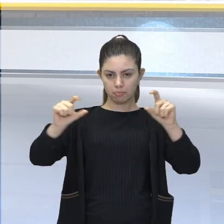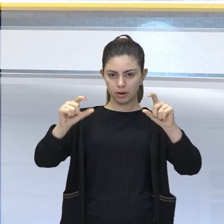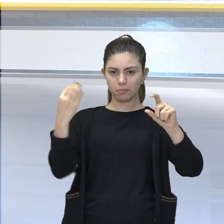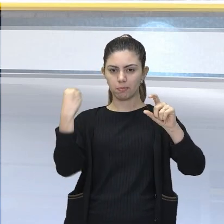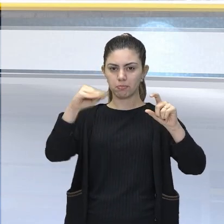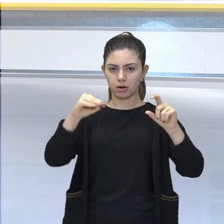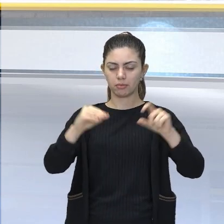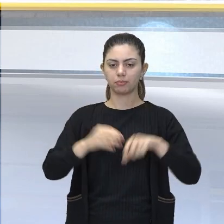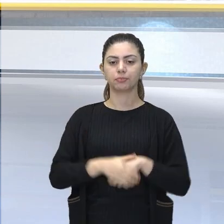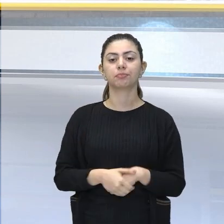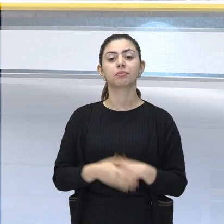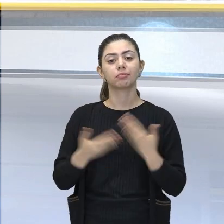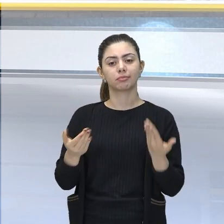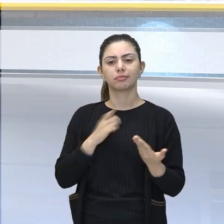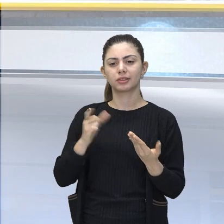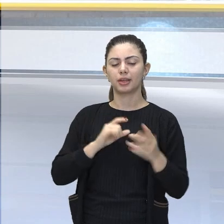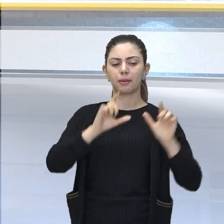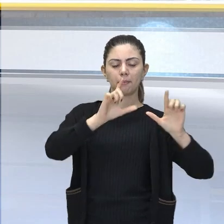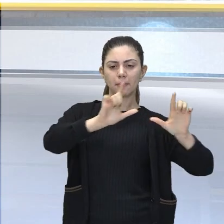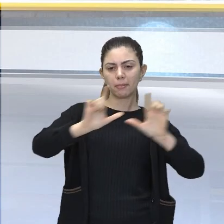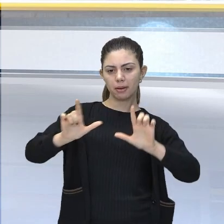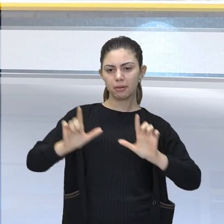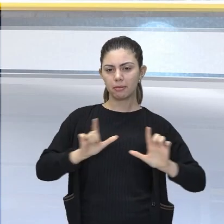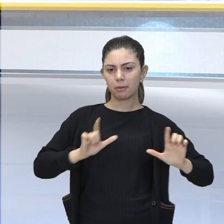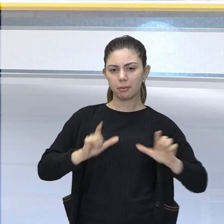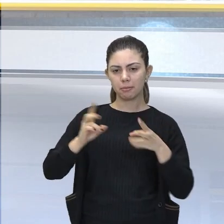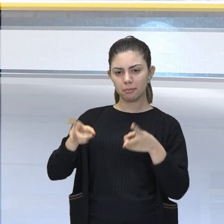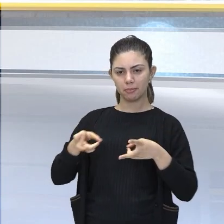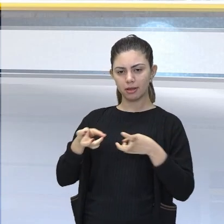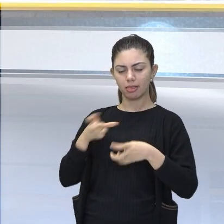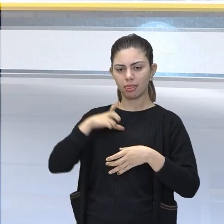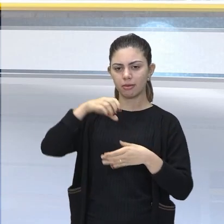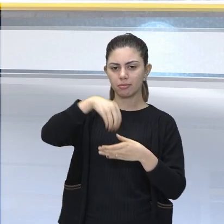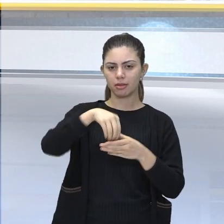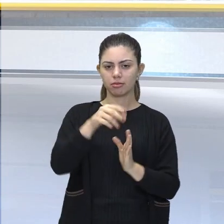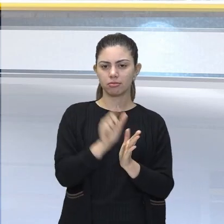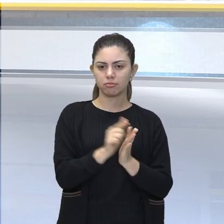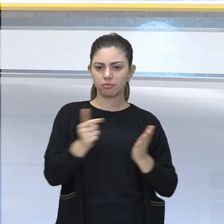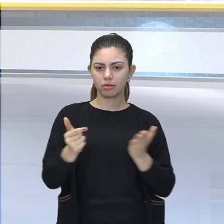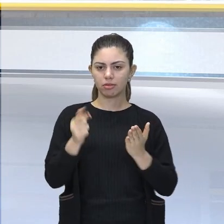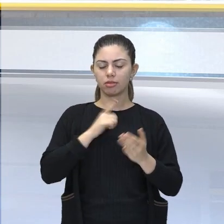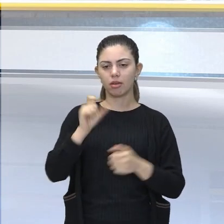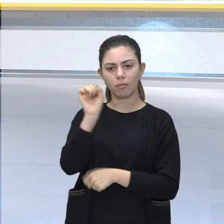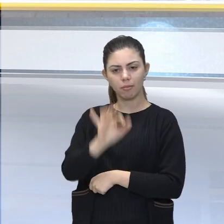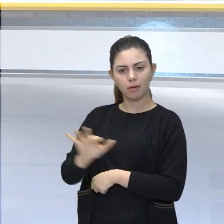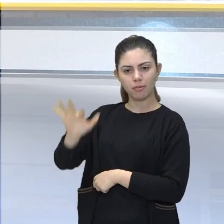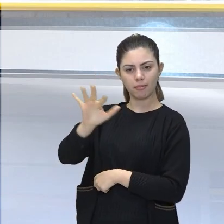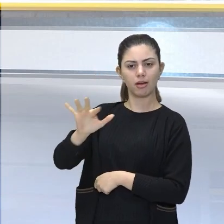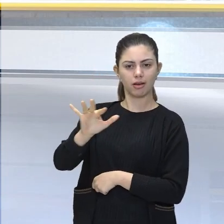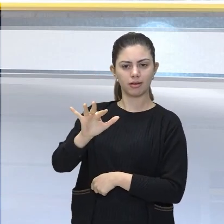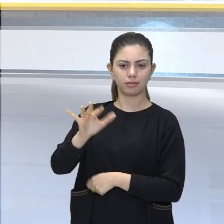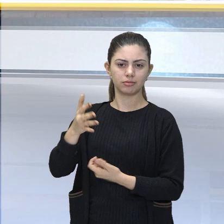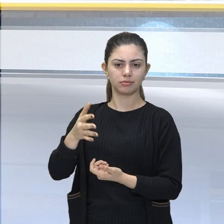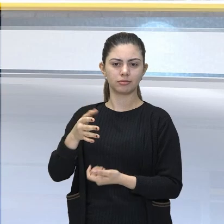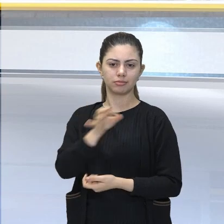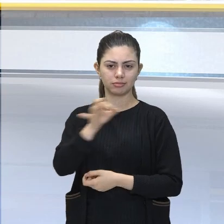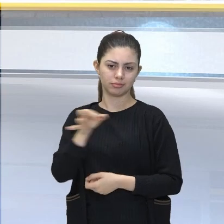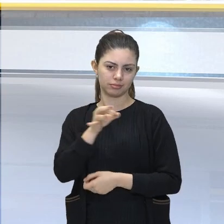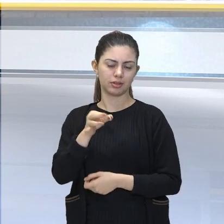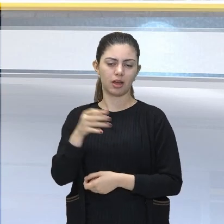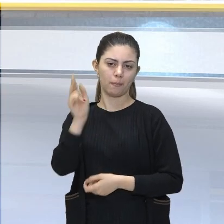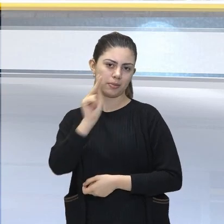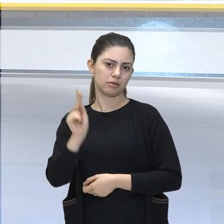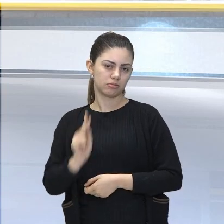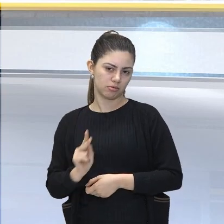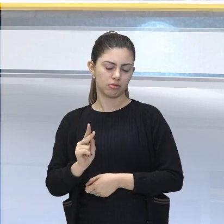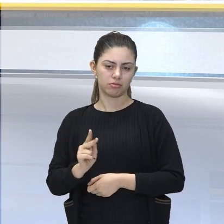E aqui você tem várias seções que a gente observa também, né? Ali tem uma imagem, está contando um fato, uma história.